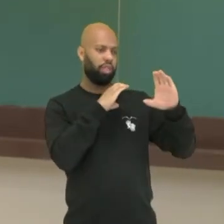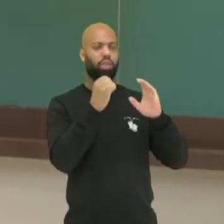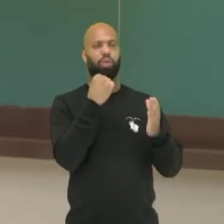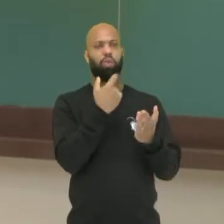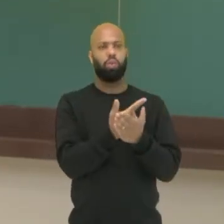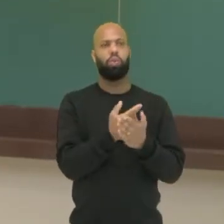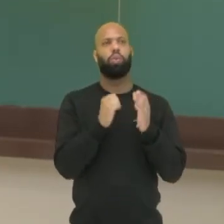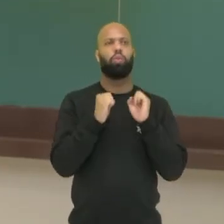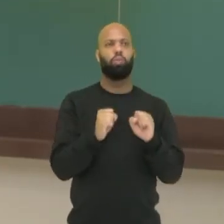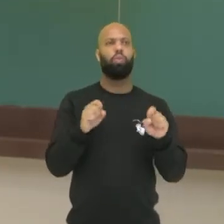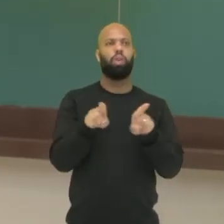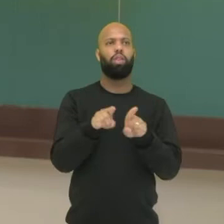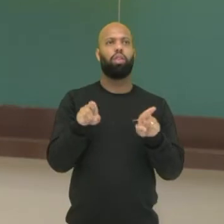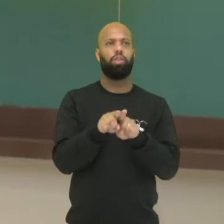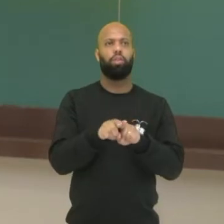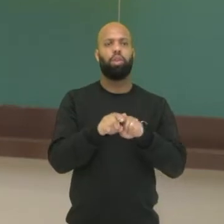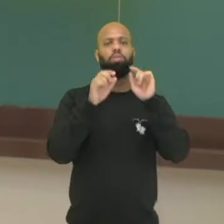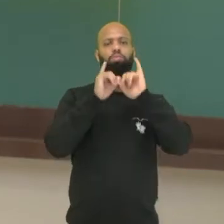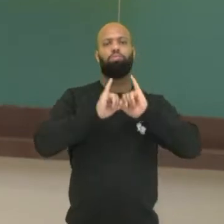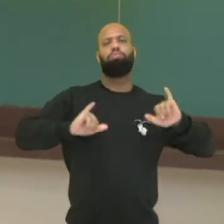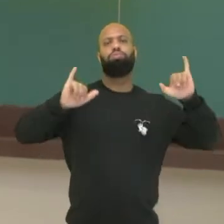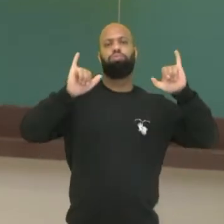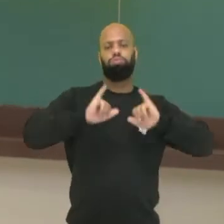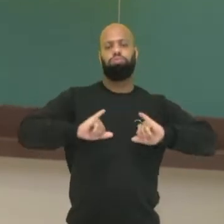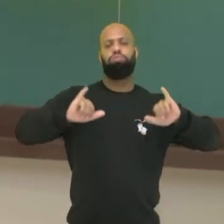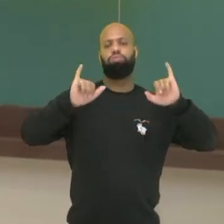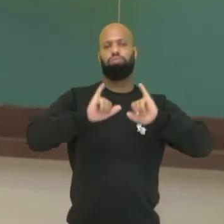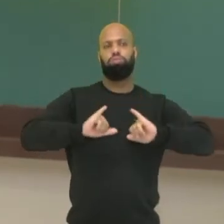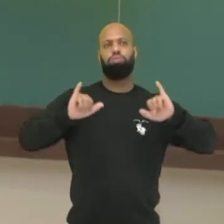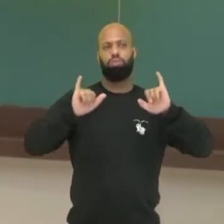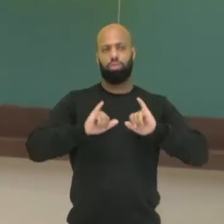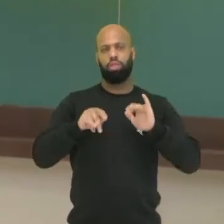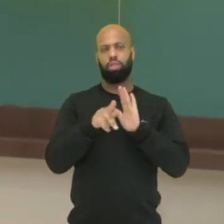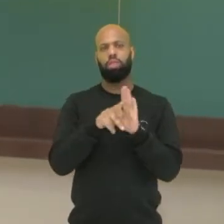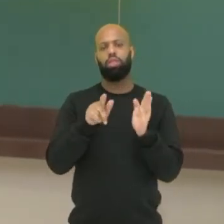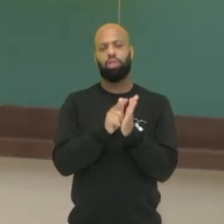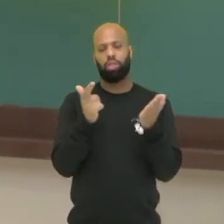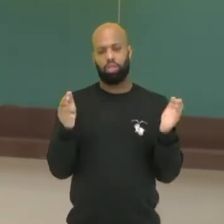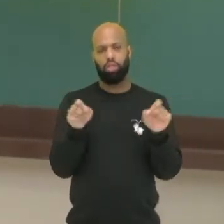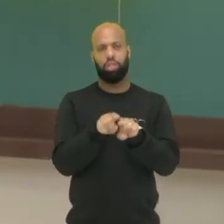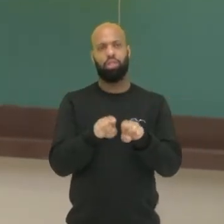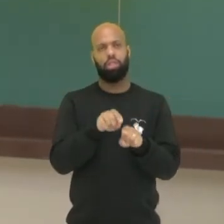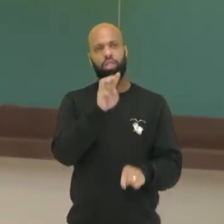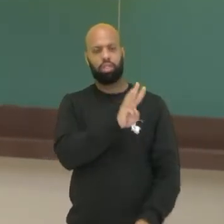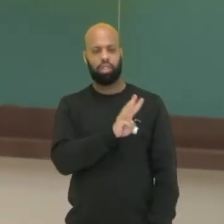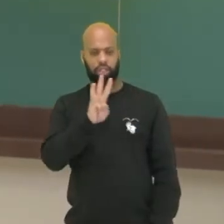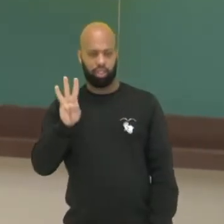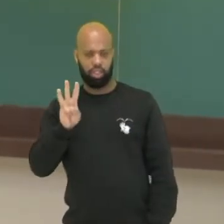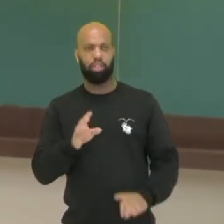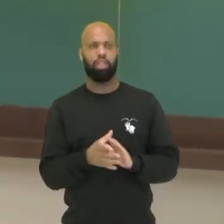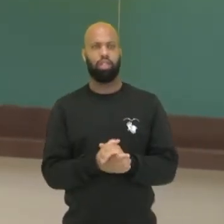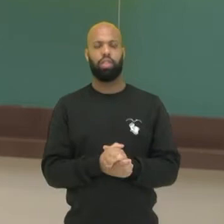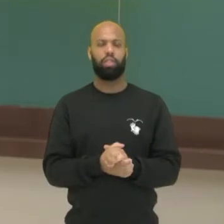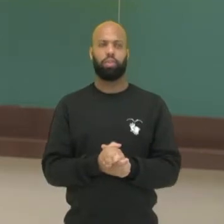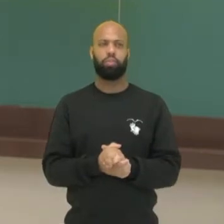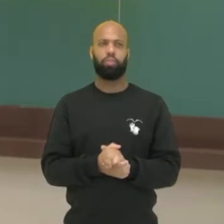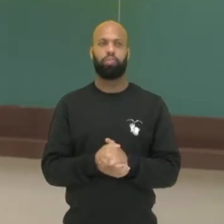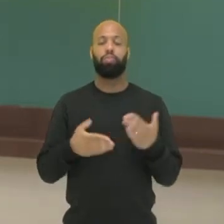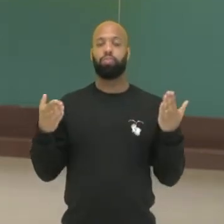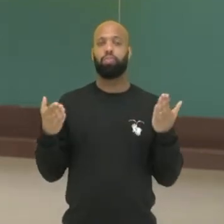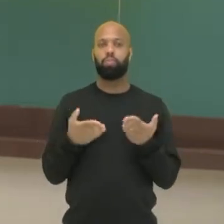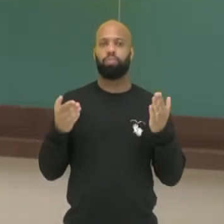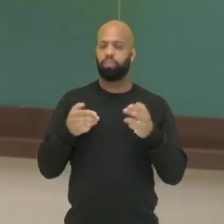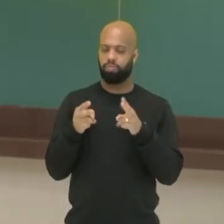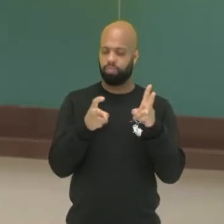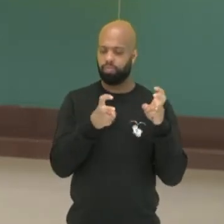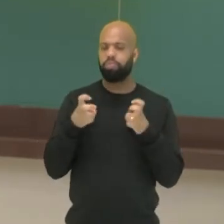e pode reproduzir nos seus veículos, lá no seu jornal, no seu site. Então essa aqui é da Agência Brasil. Vamos observar a